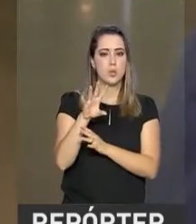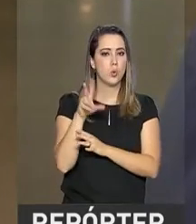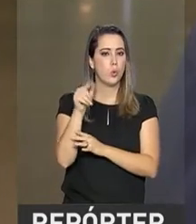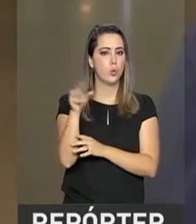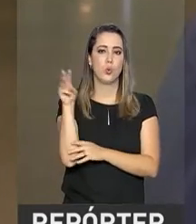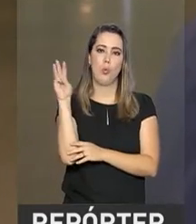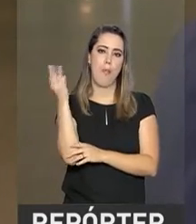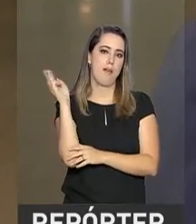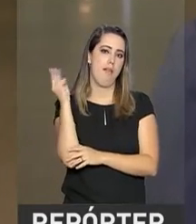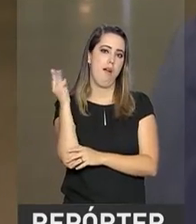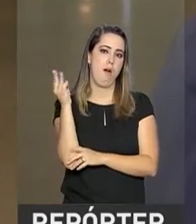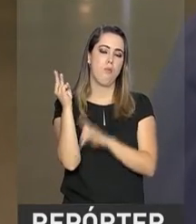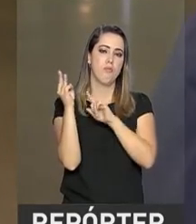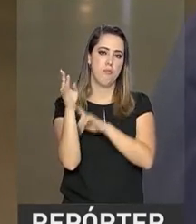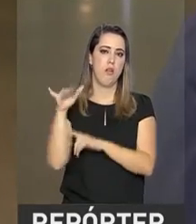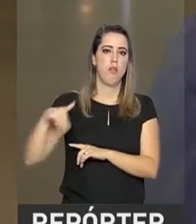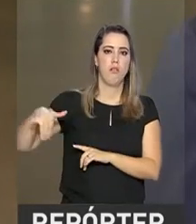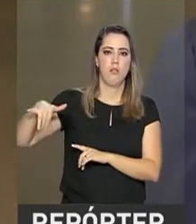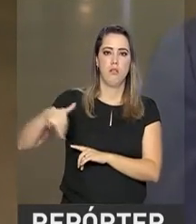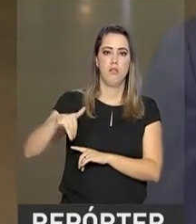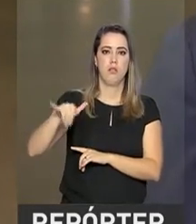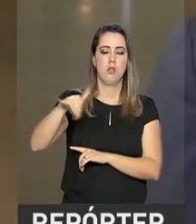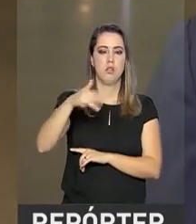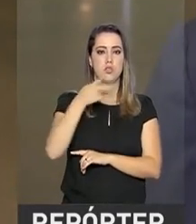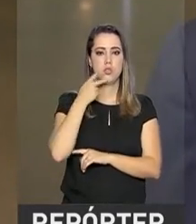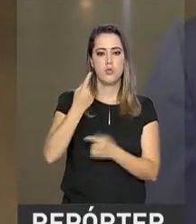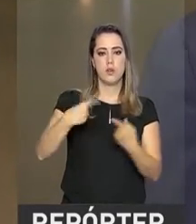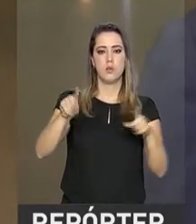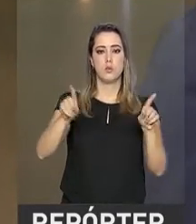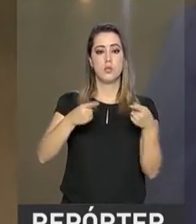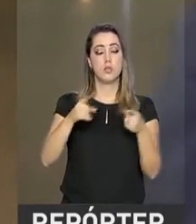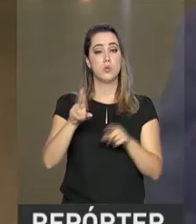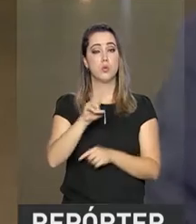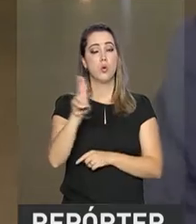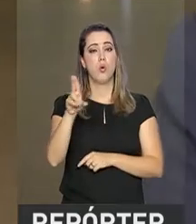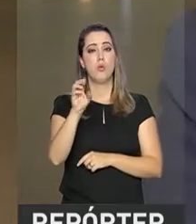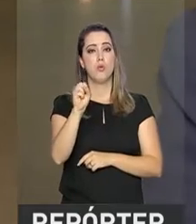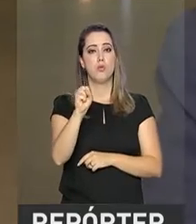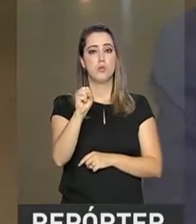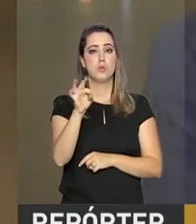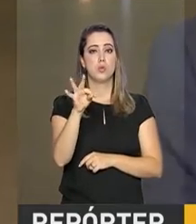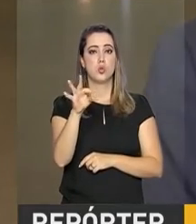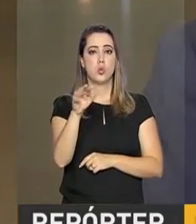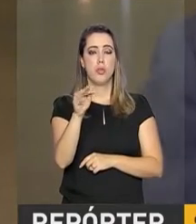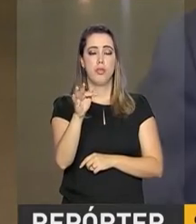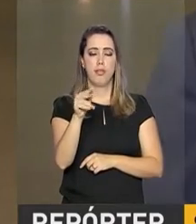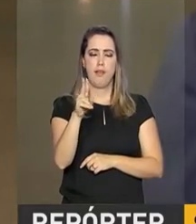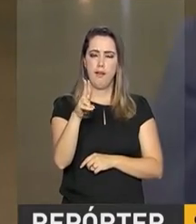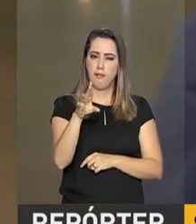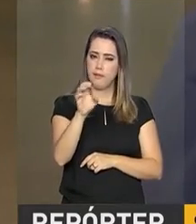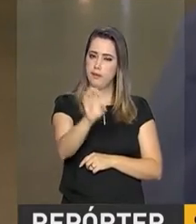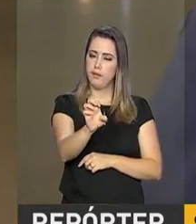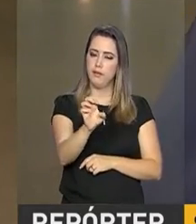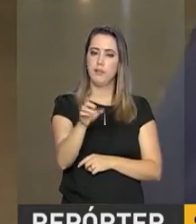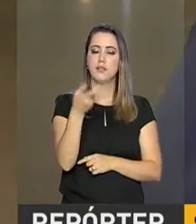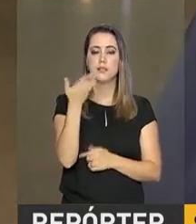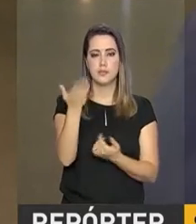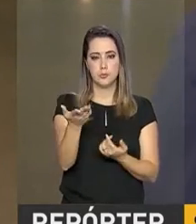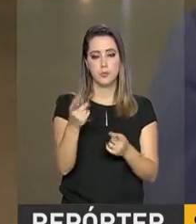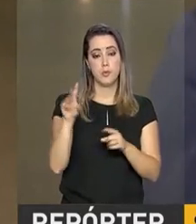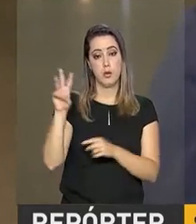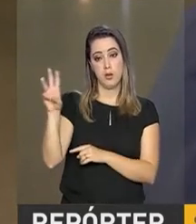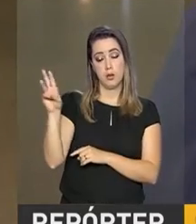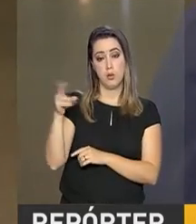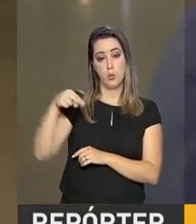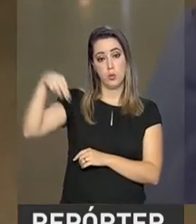Maranhão. Inclusive a gente chama o ritmo do Bumba Meu Boi de sotaque. Inclusive o sotaque desse, do boi lá dos